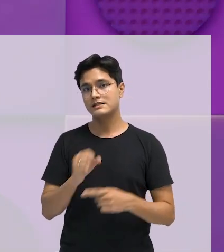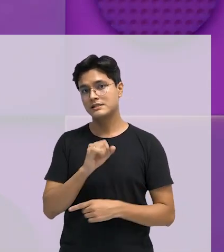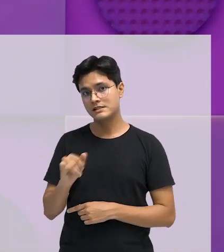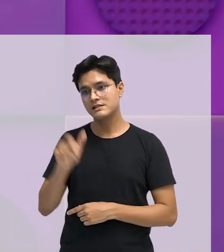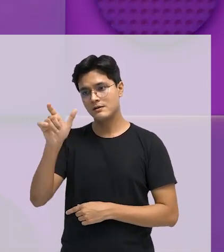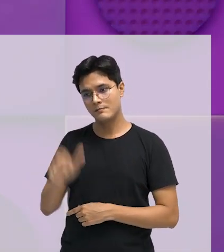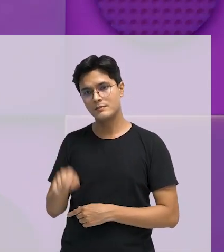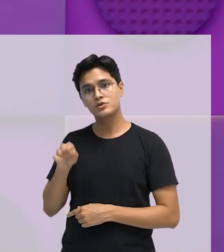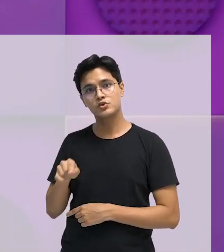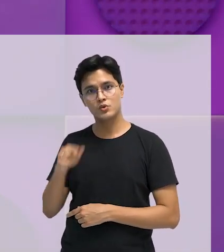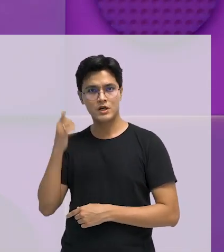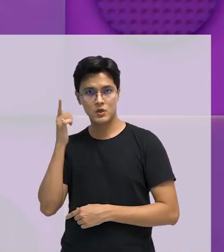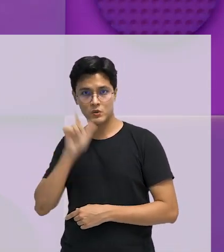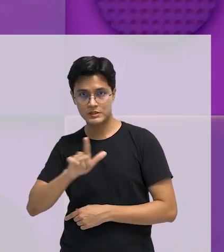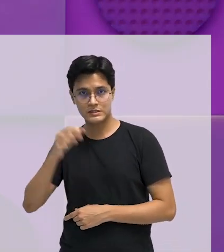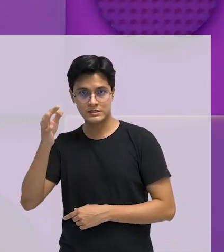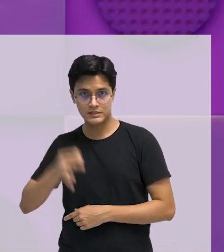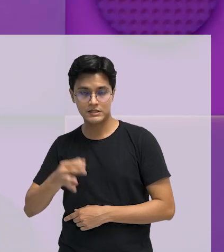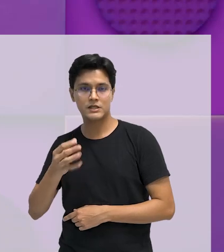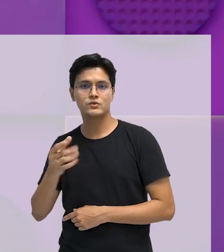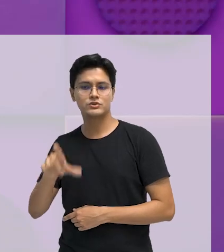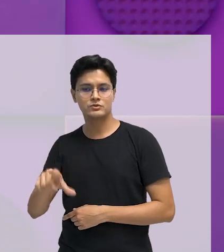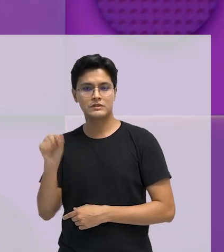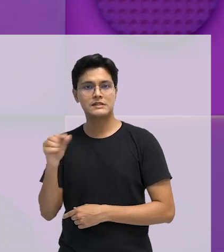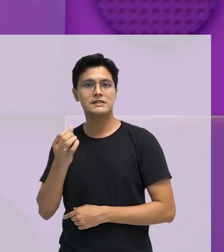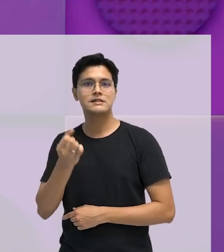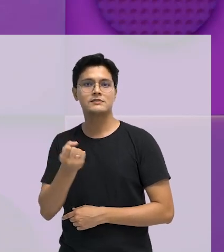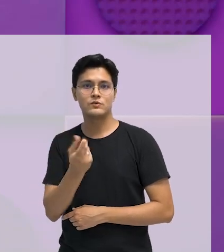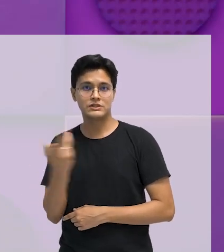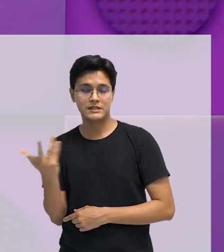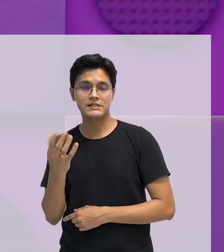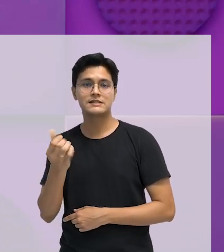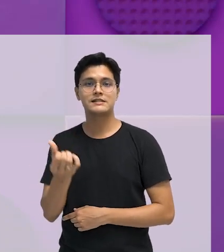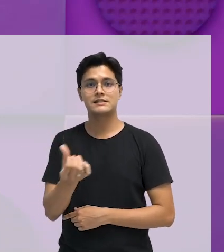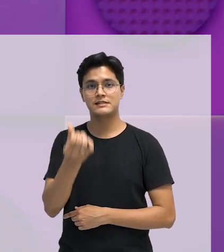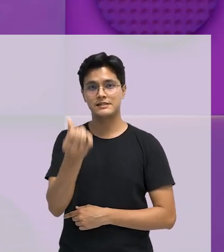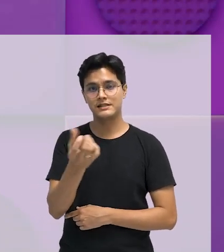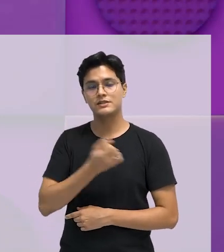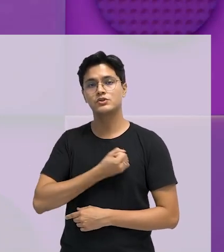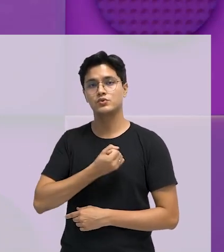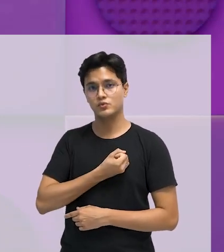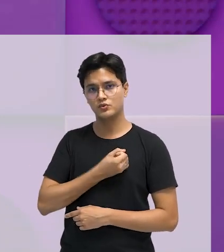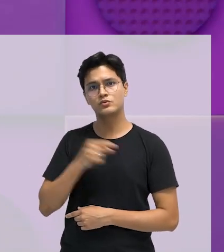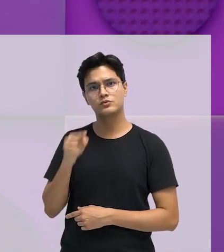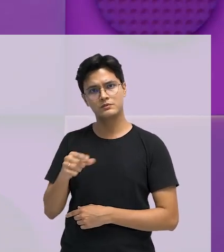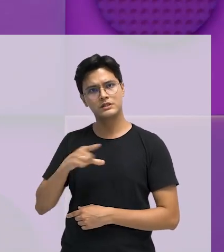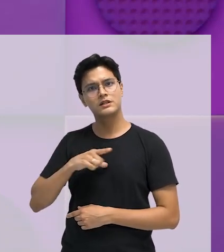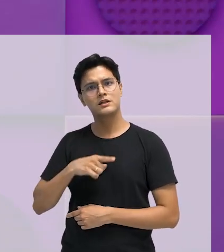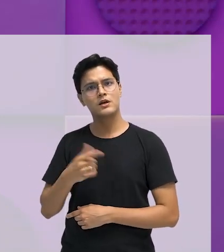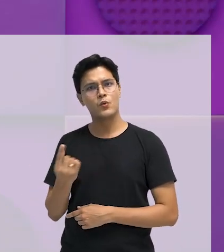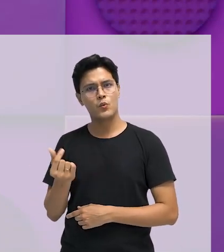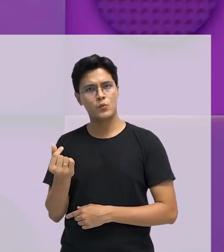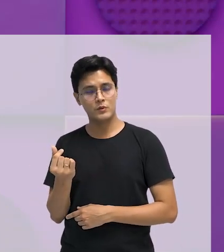6 dezenas ganha ali o prêmio máximo, portanto, um valor maior, né? Enfim, então,